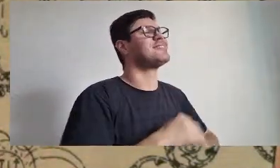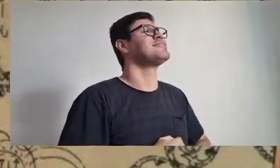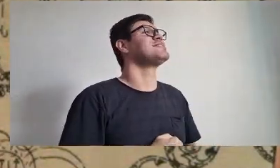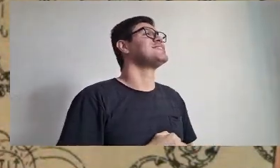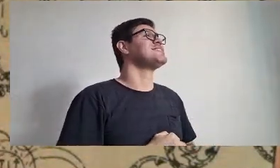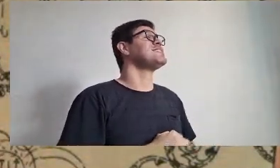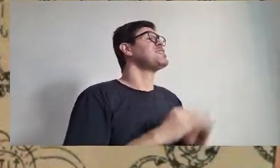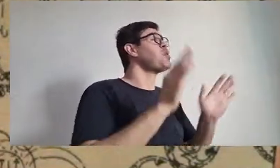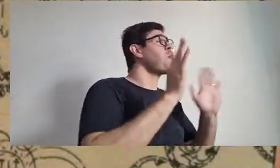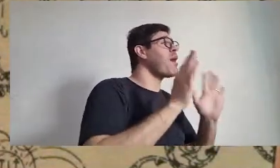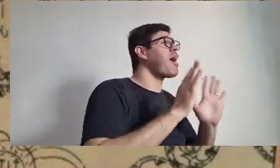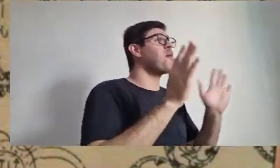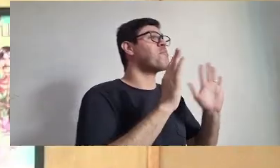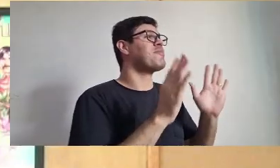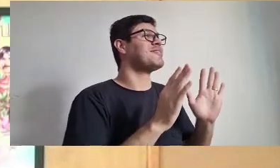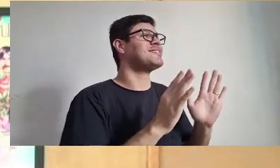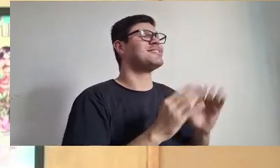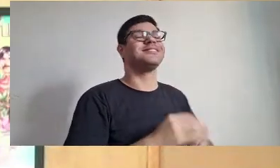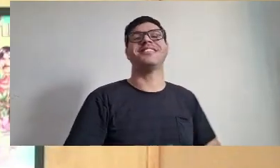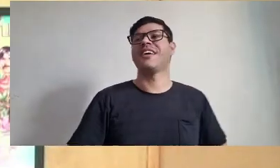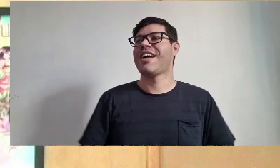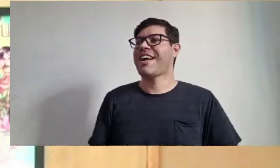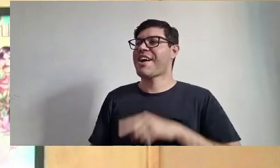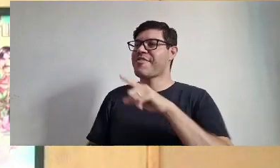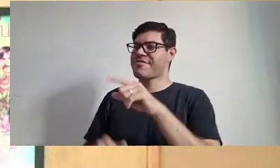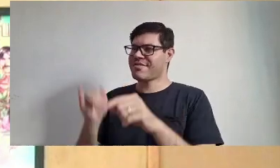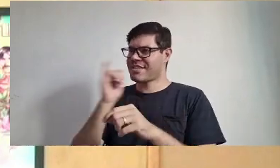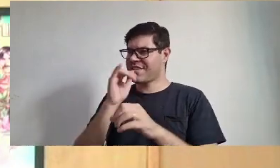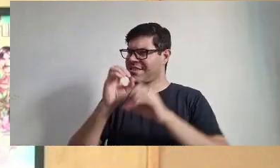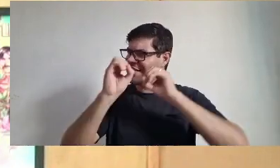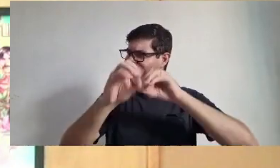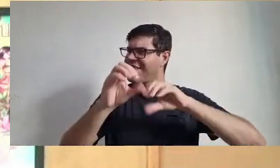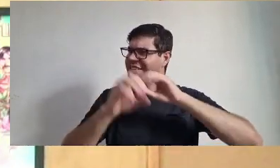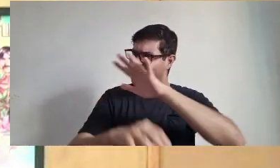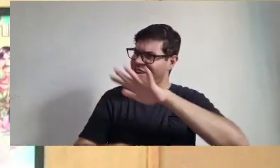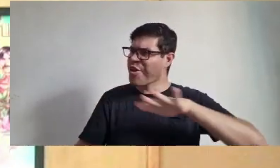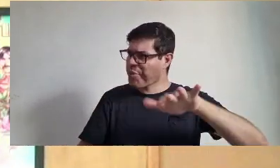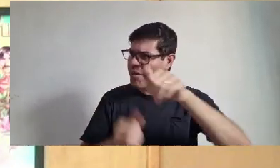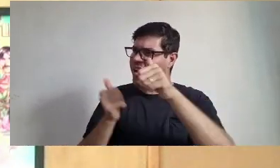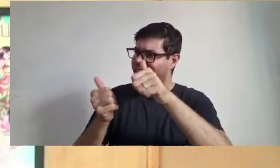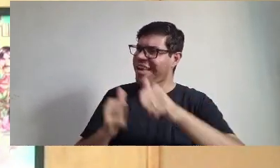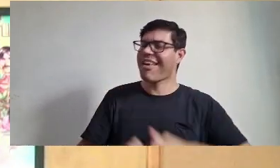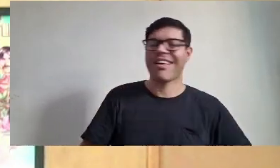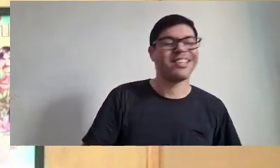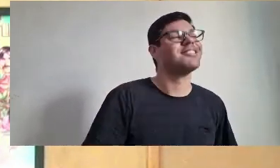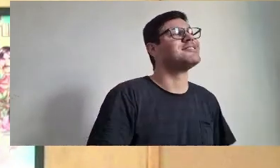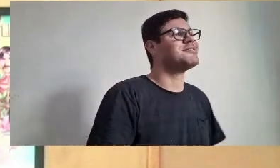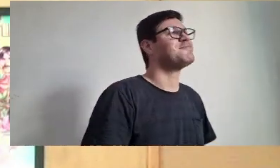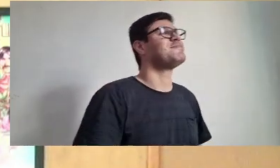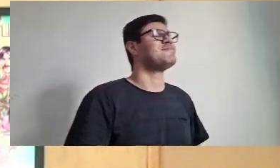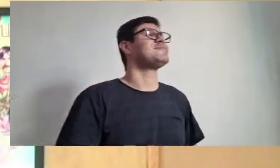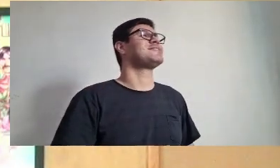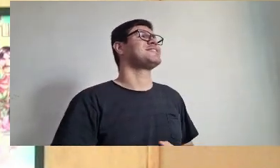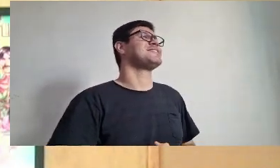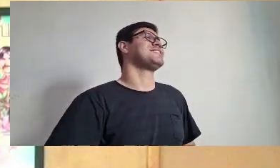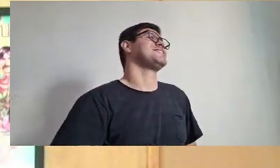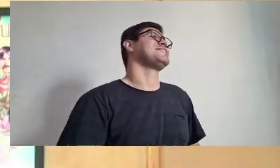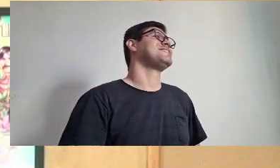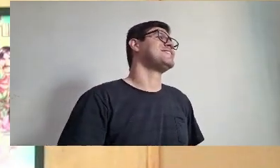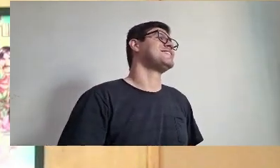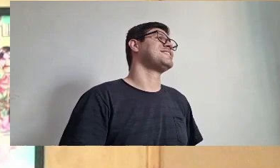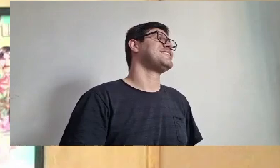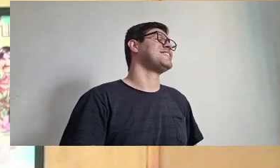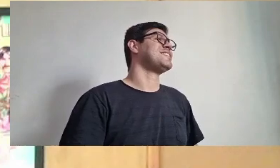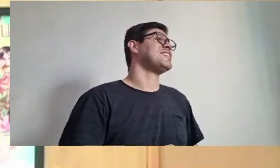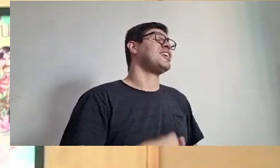Então está ensinando italiano para a turma lá. Está concorrendo todo comigo, mundo. Se Dio é per noi, chi será contra de